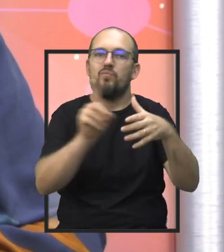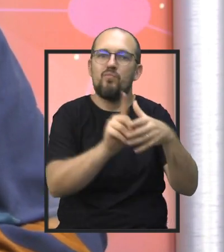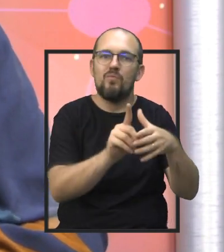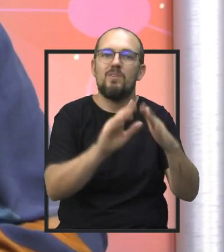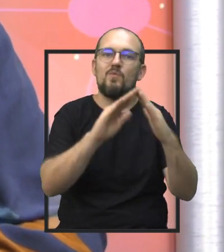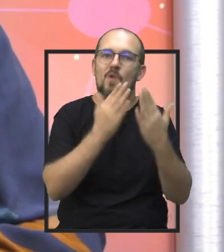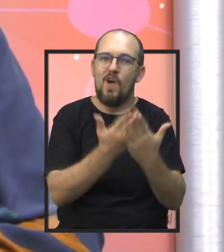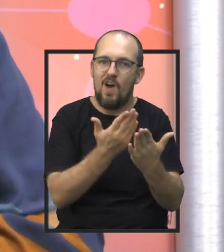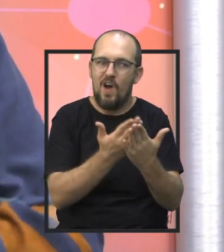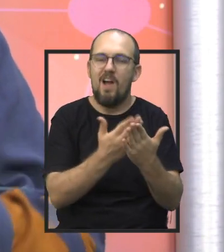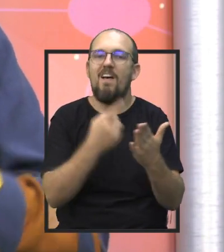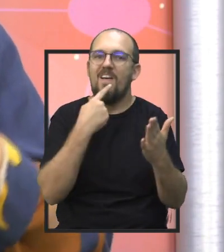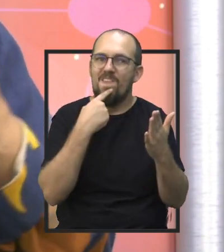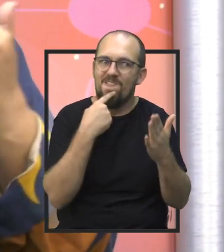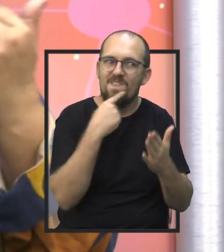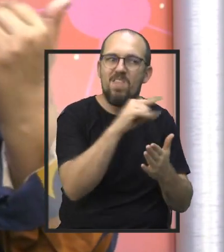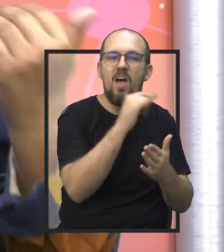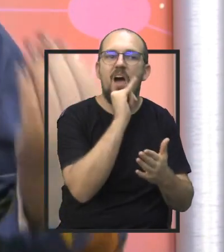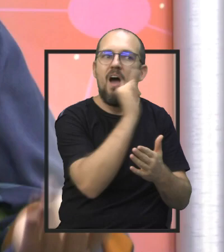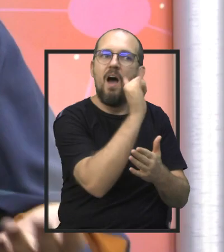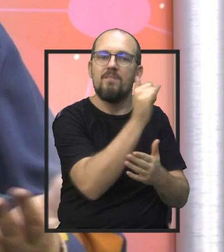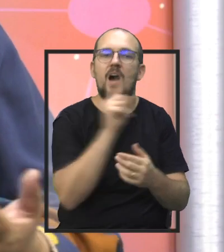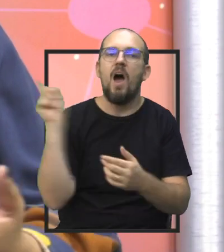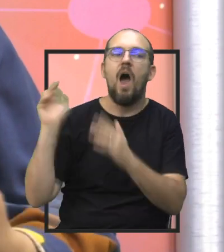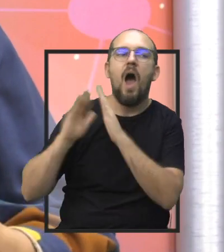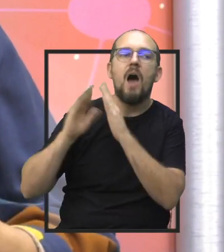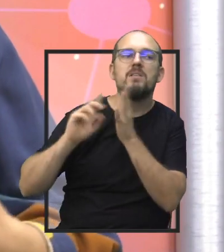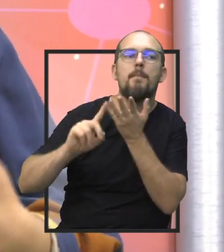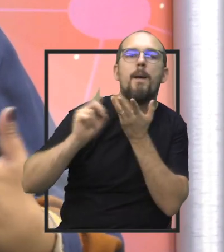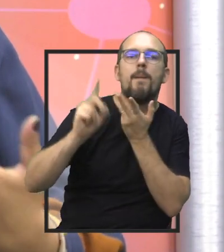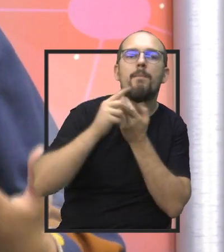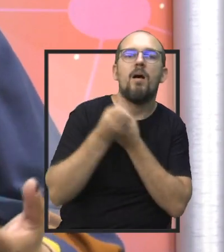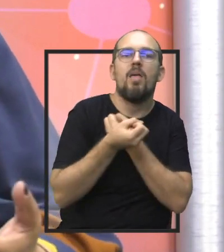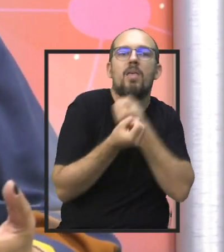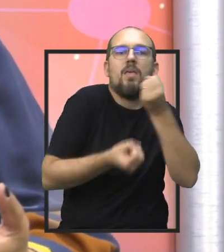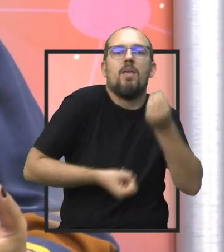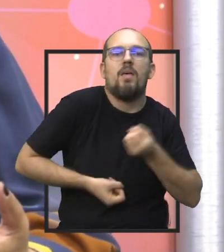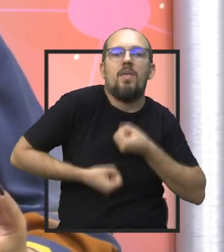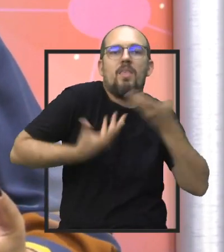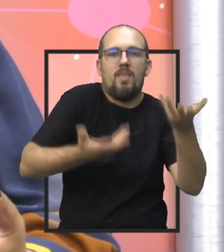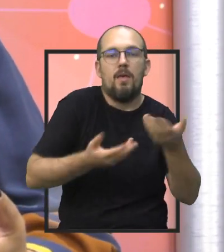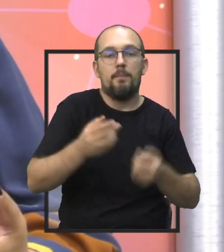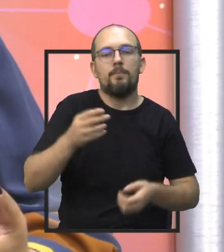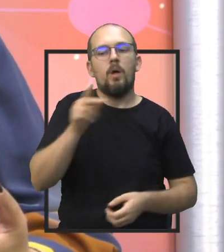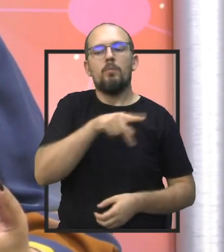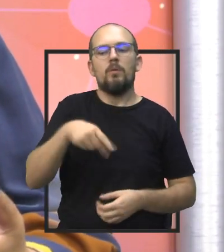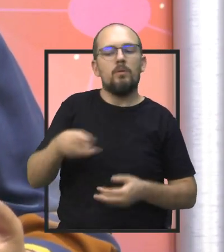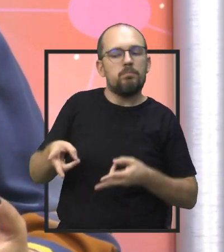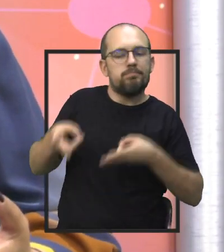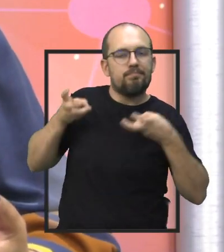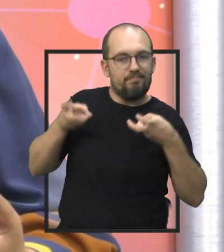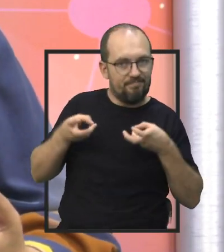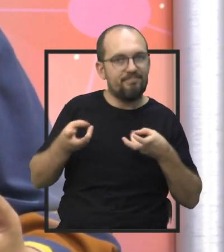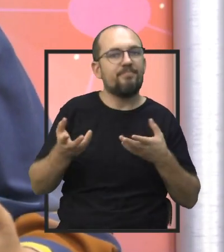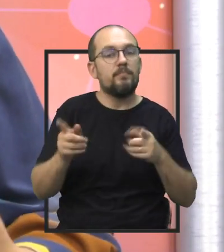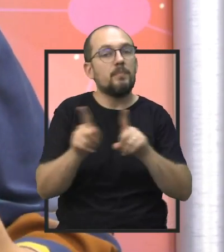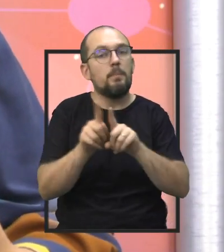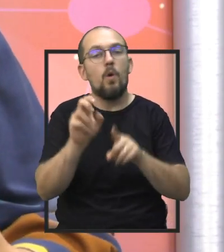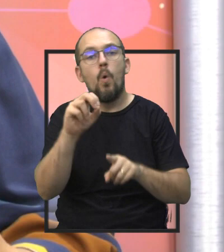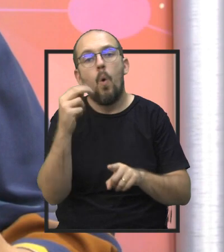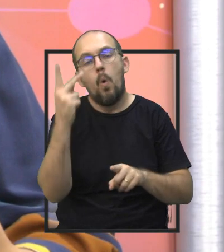para a escola, denunciarem ou trazerem isso de uma demanda espontânea, uma fala espontânea delas, ou a